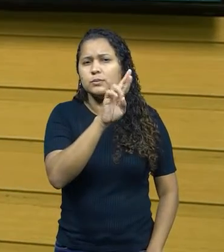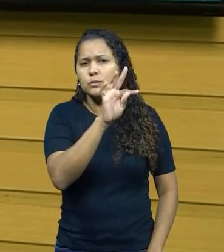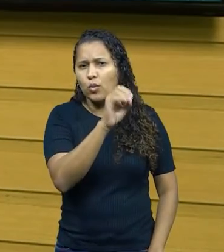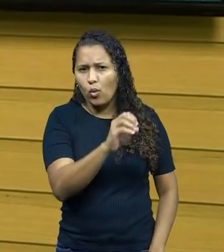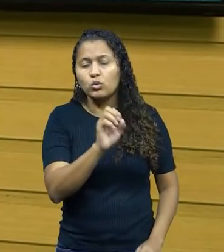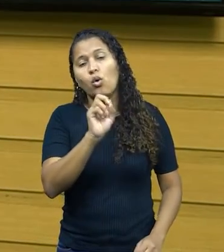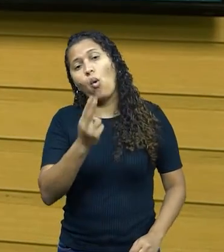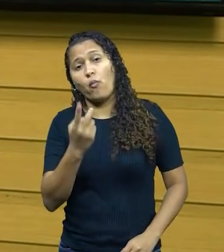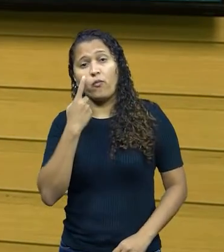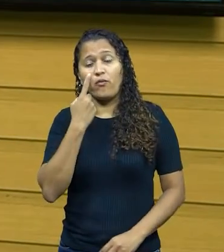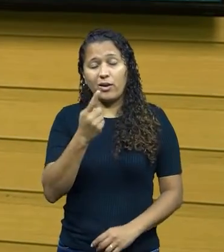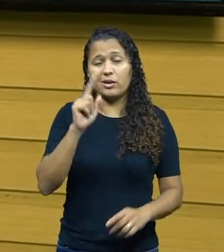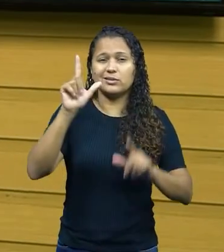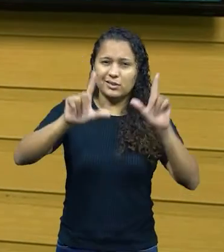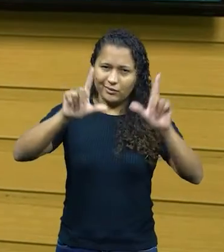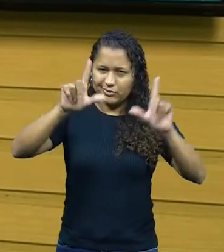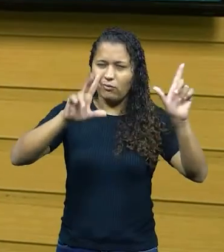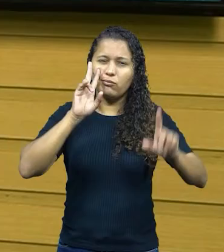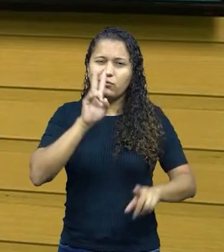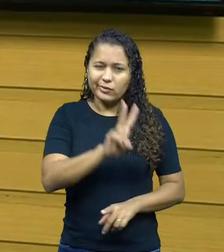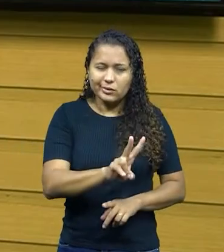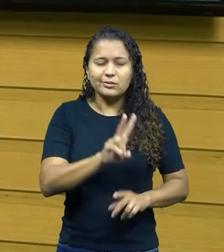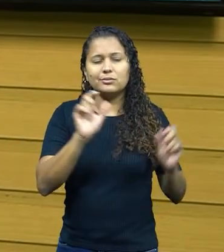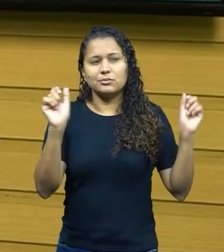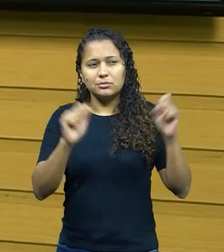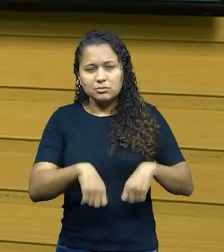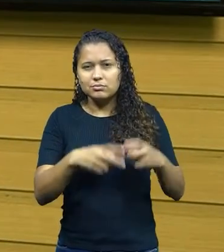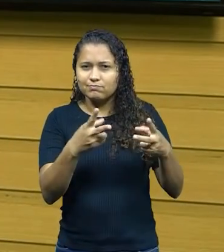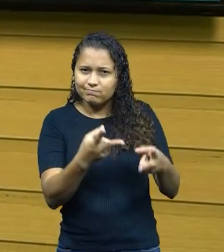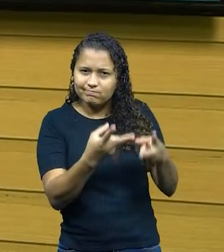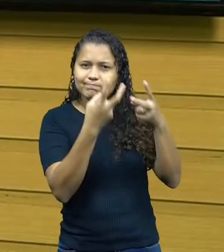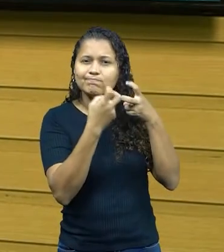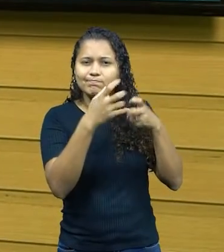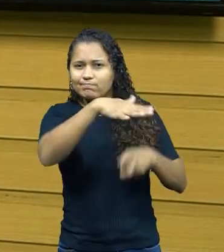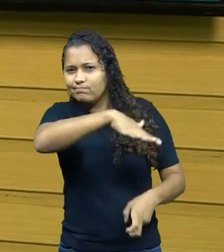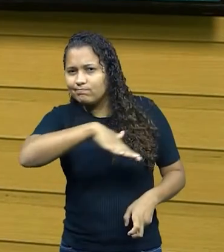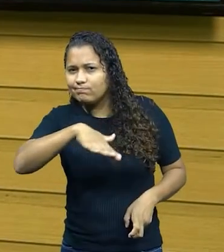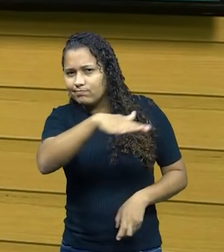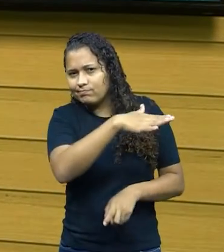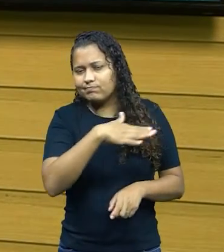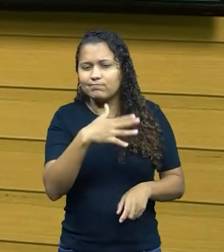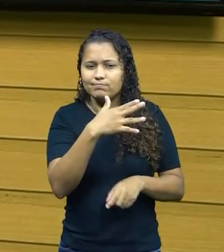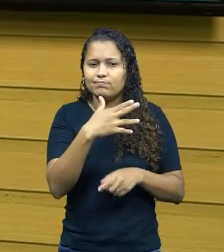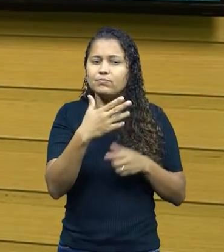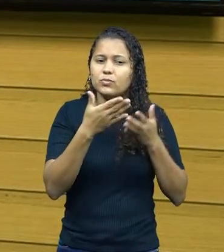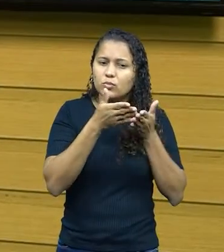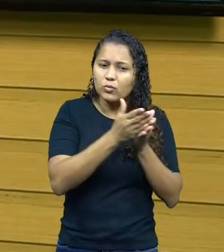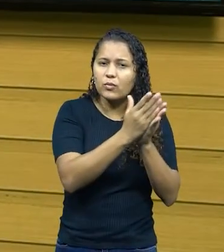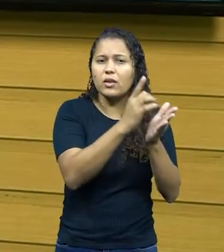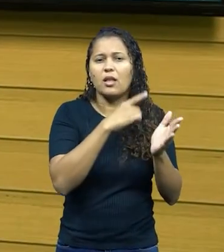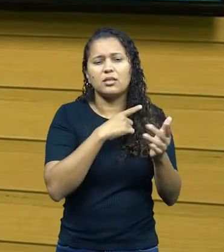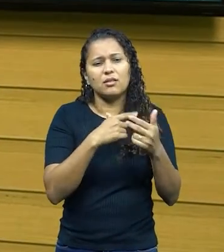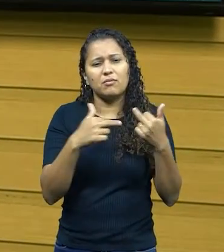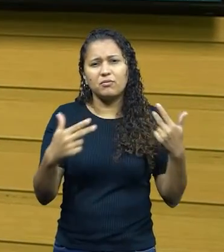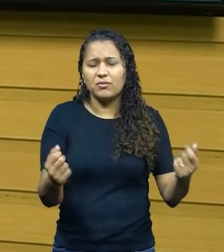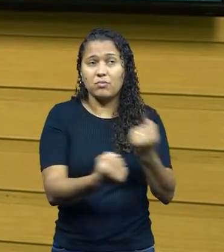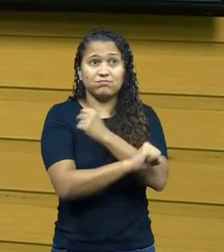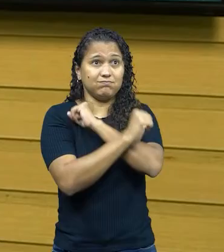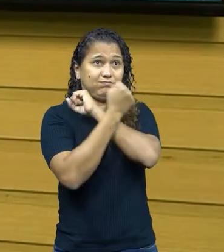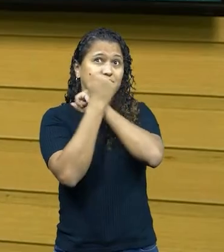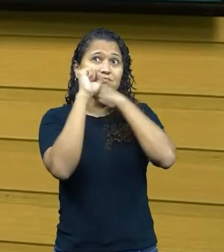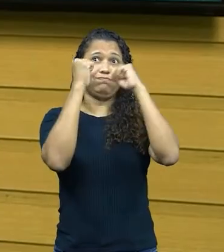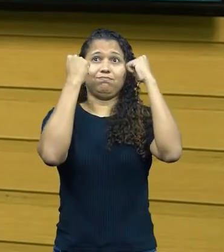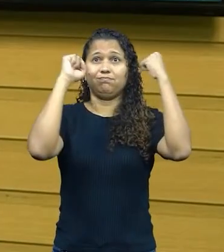algo na TV, vocês podem ver que o ambiente portuário, ele lida com produtos